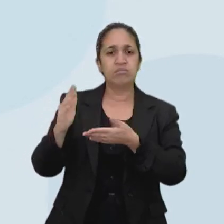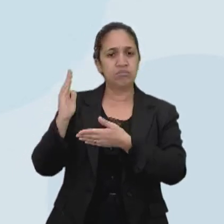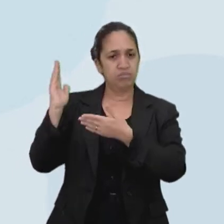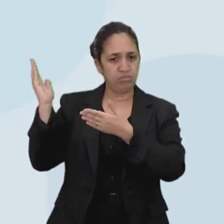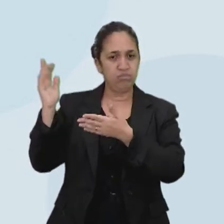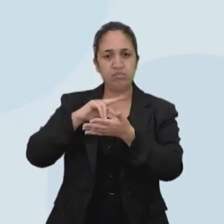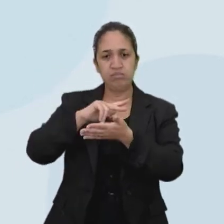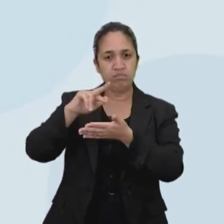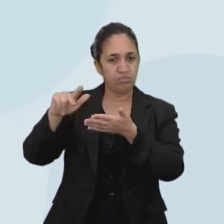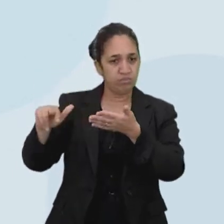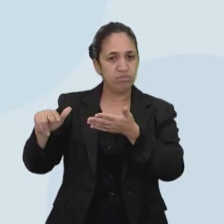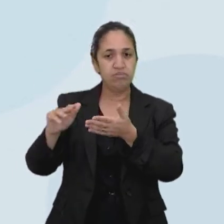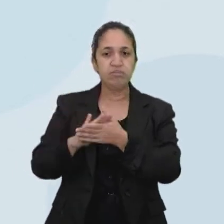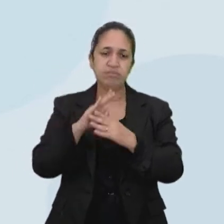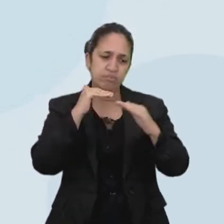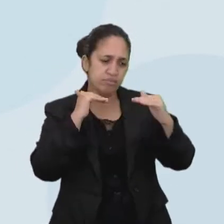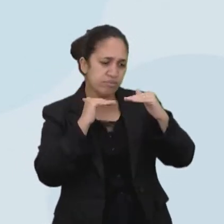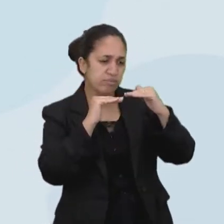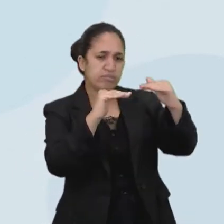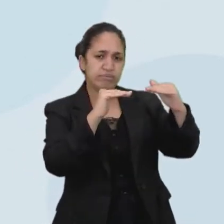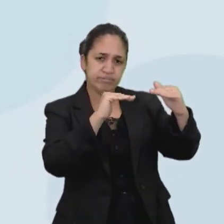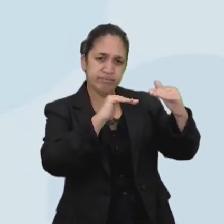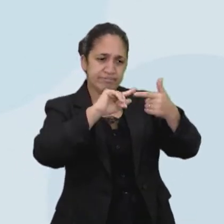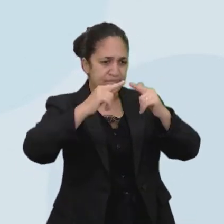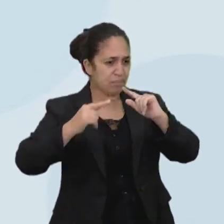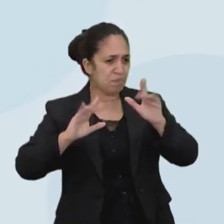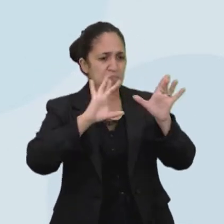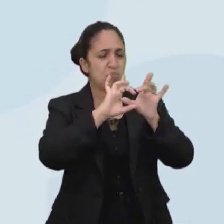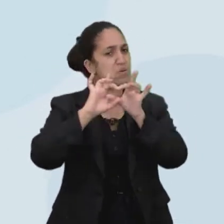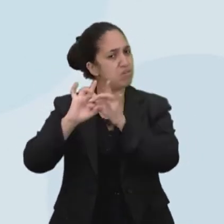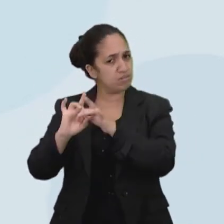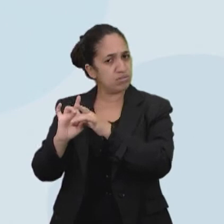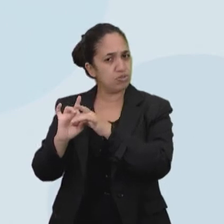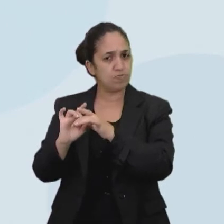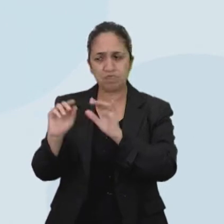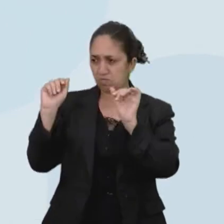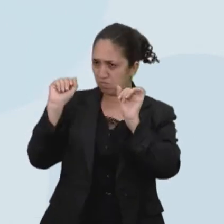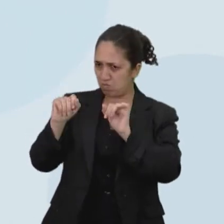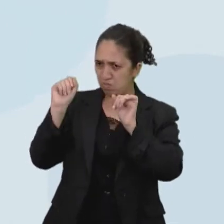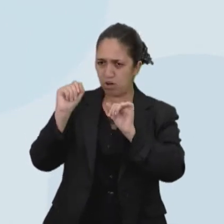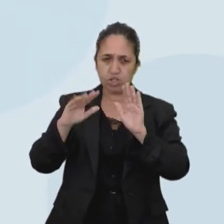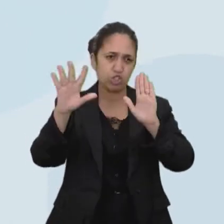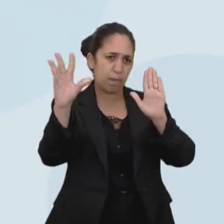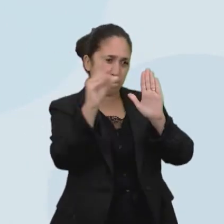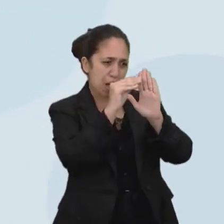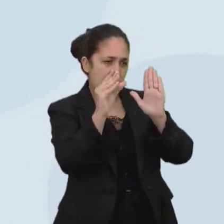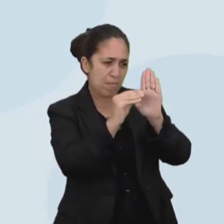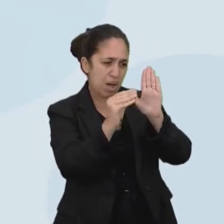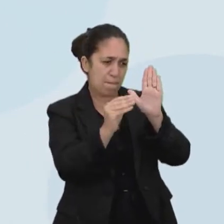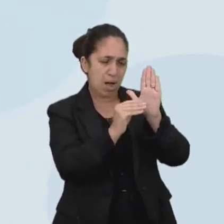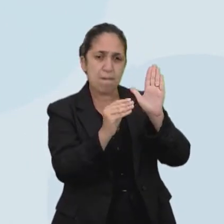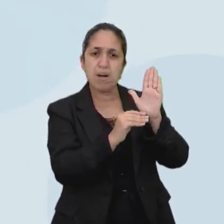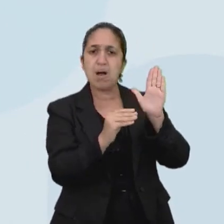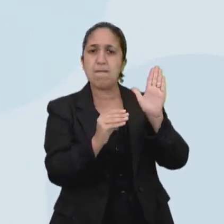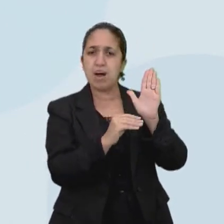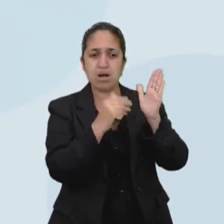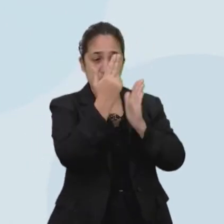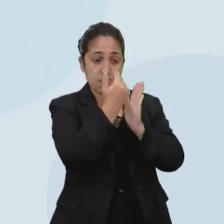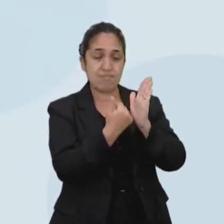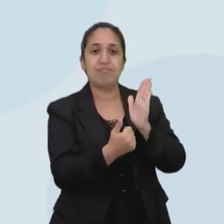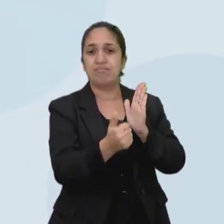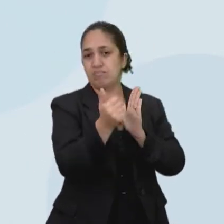diversas linguagens, se elas harmonizam-se. Ou seja, você pode encher o seu trabalho de